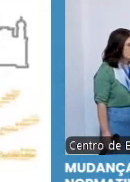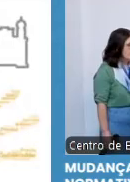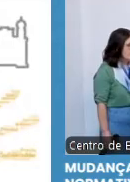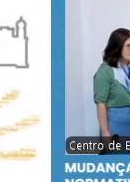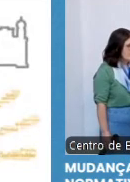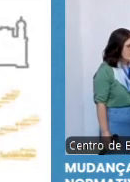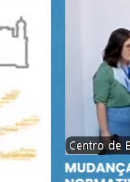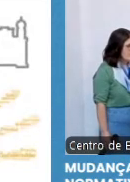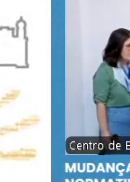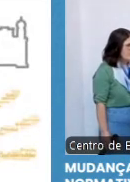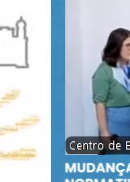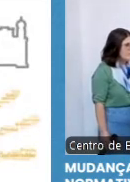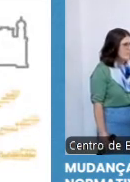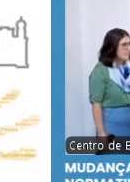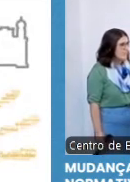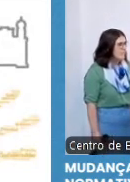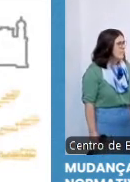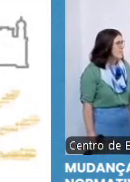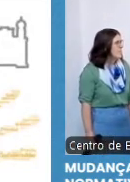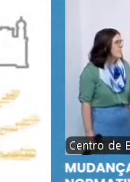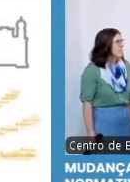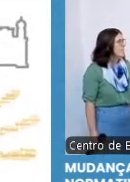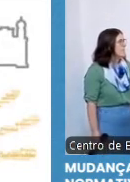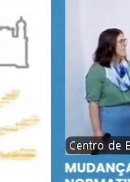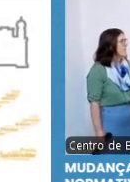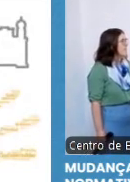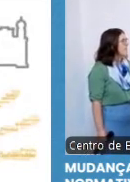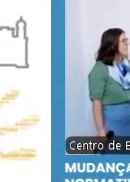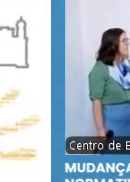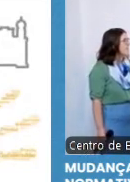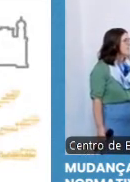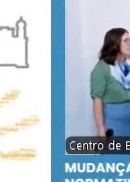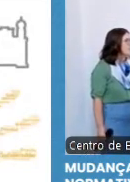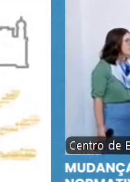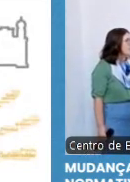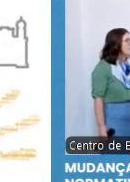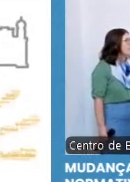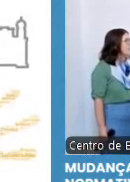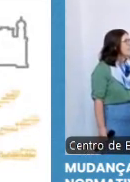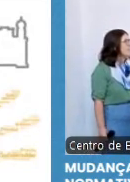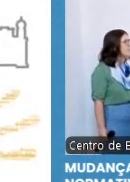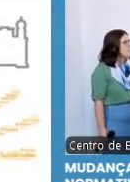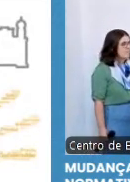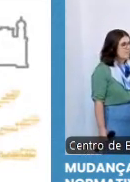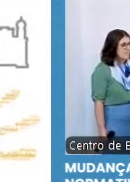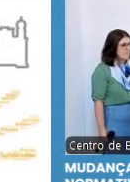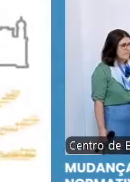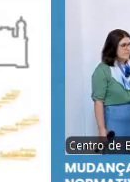da pesquisa. Então, e as boas práticas clínicas, de fato, há um aspecto importante, né?